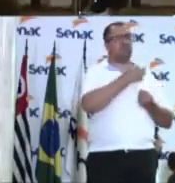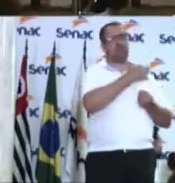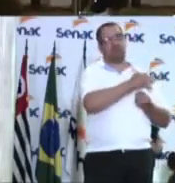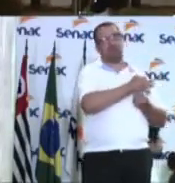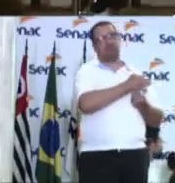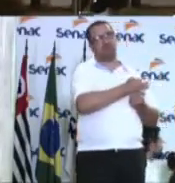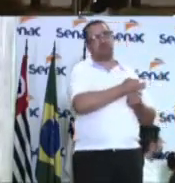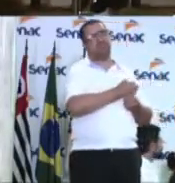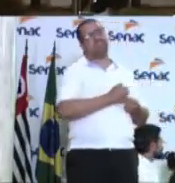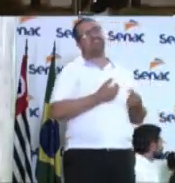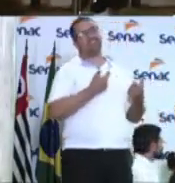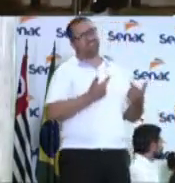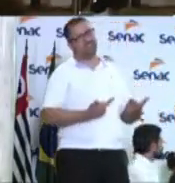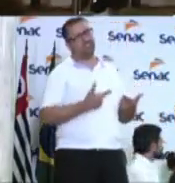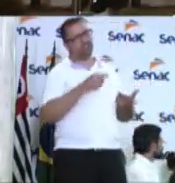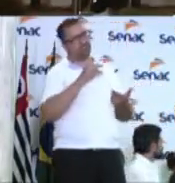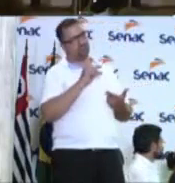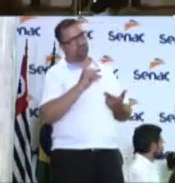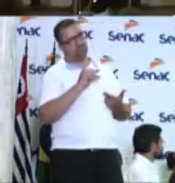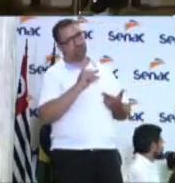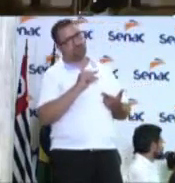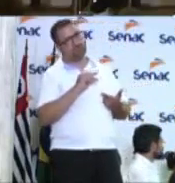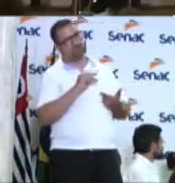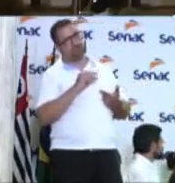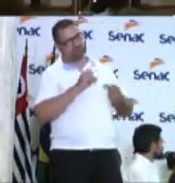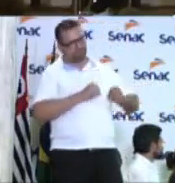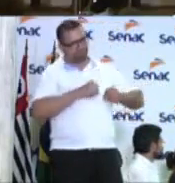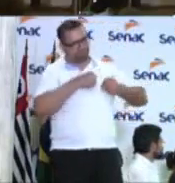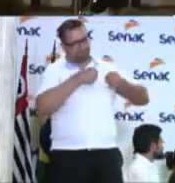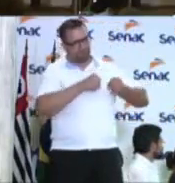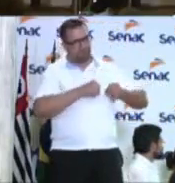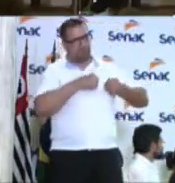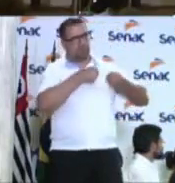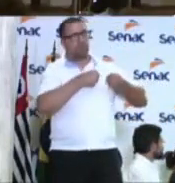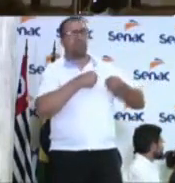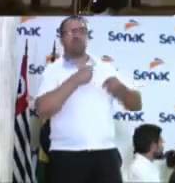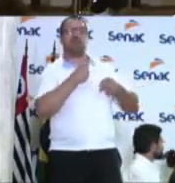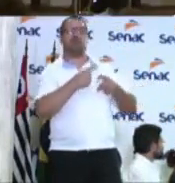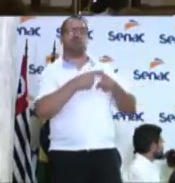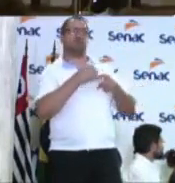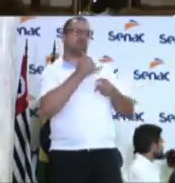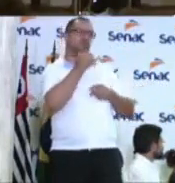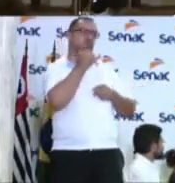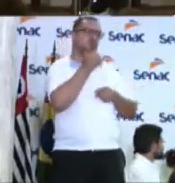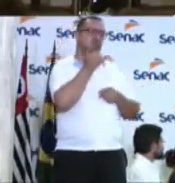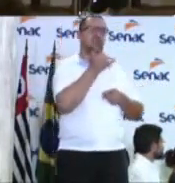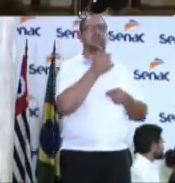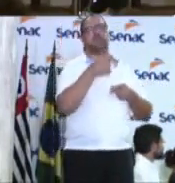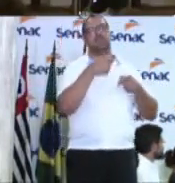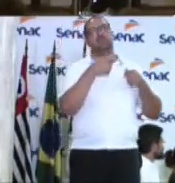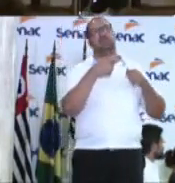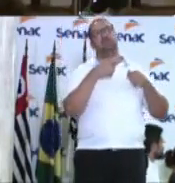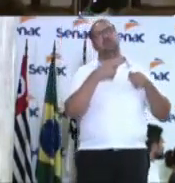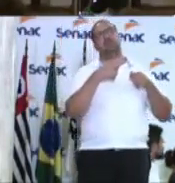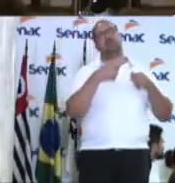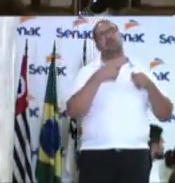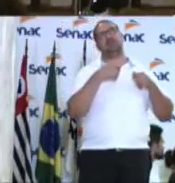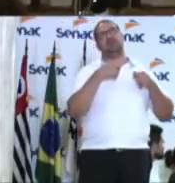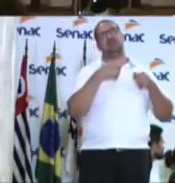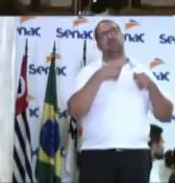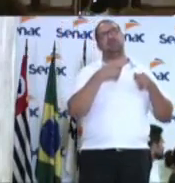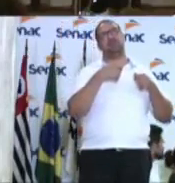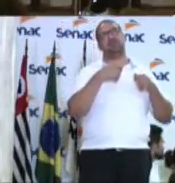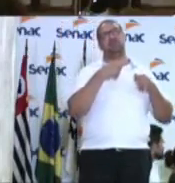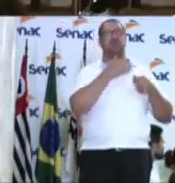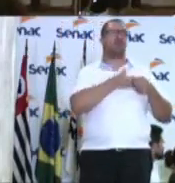palavra é chatice. A gente tem que ser chato e insistir e mostrar, porque, assim, desculpa, argumento a gente sempre tem. Pô, isso aí deu certo porque é